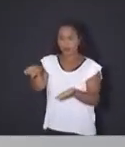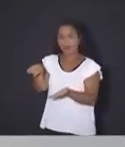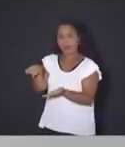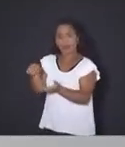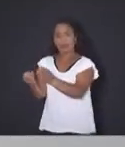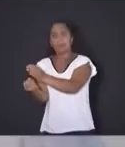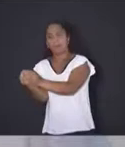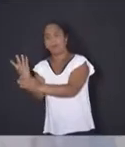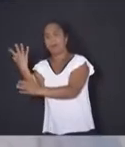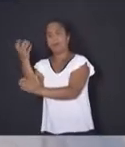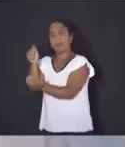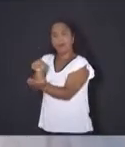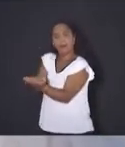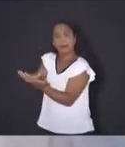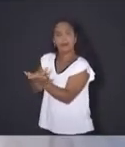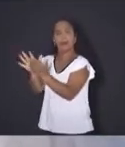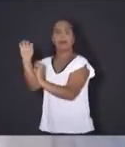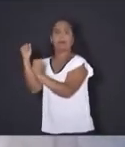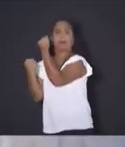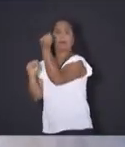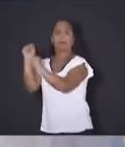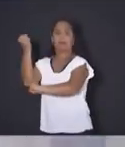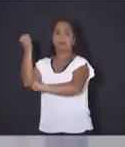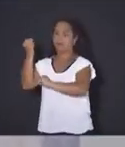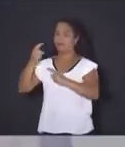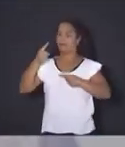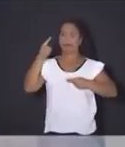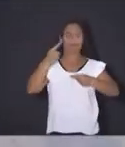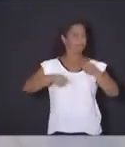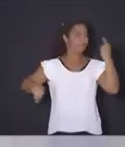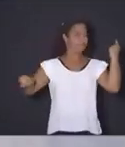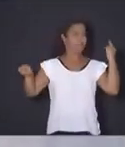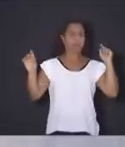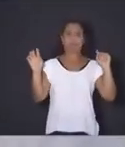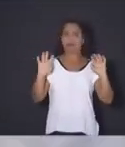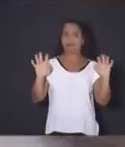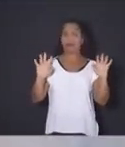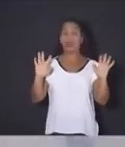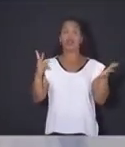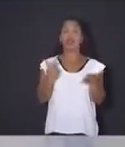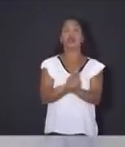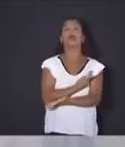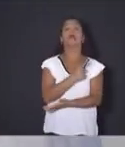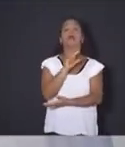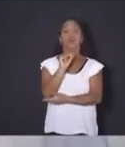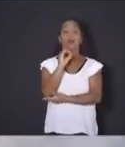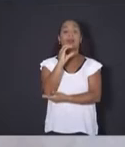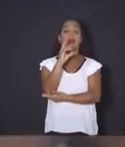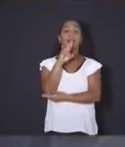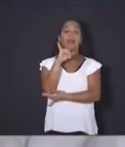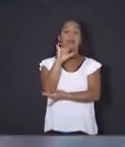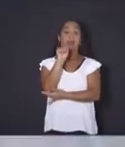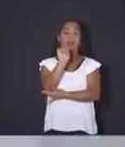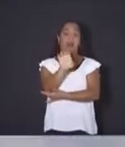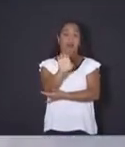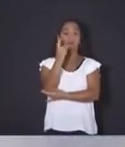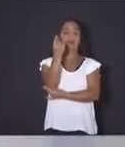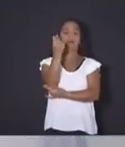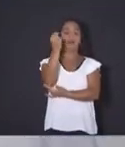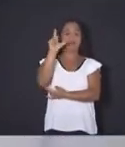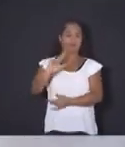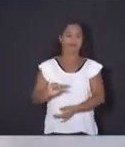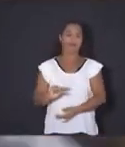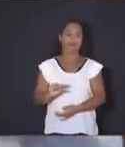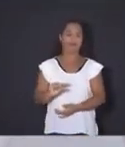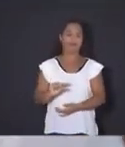era gasto isso levou portanto há uma crise no mundo uma crise profunda no